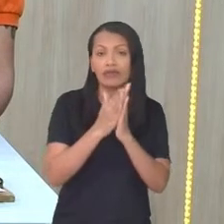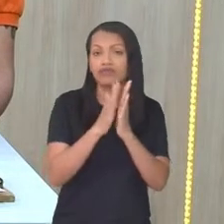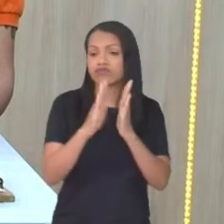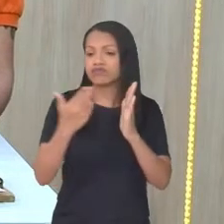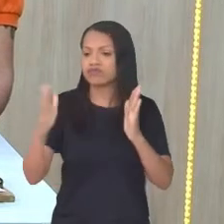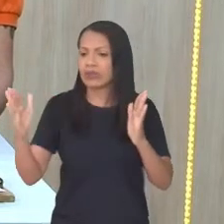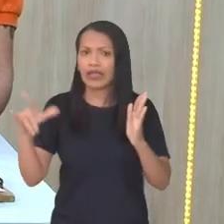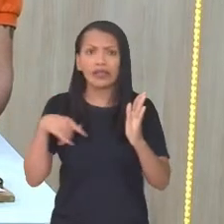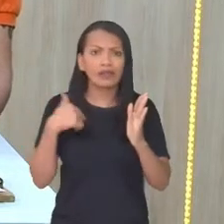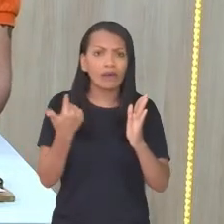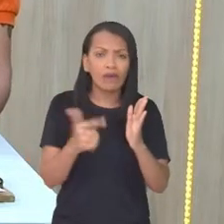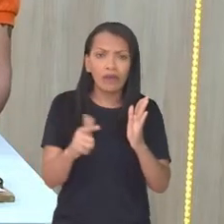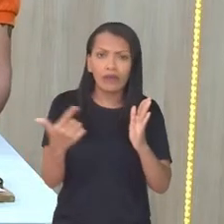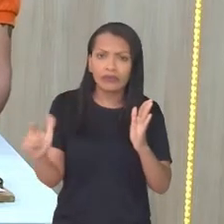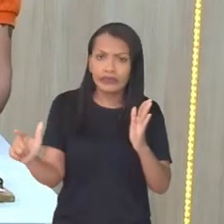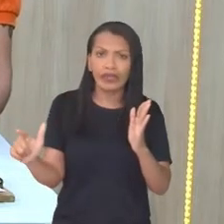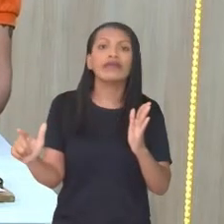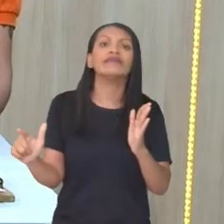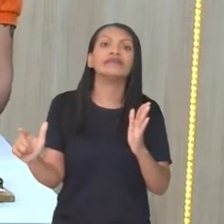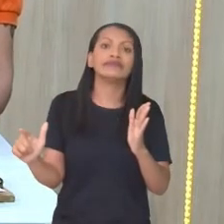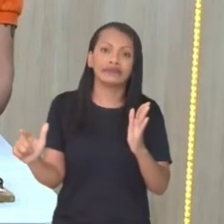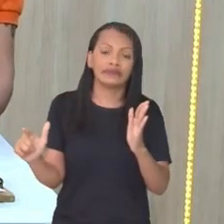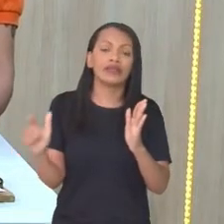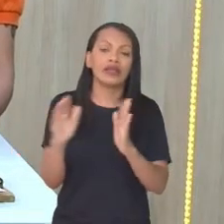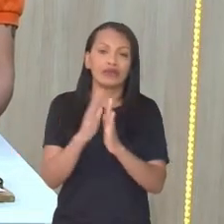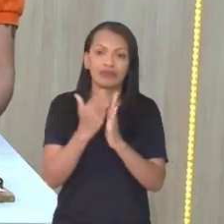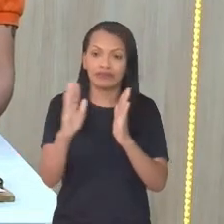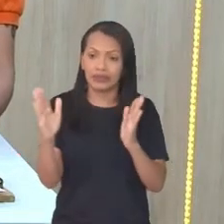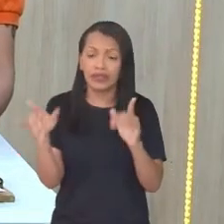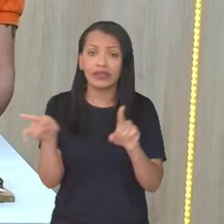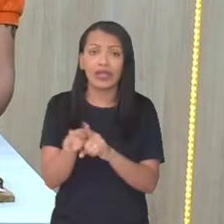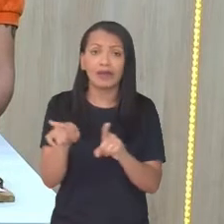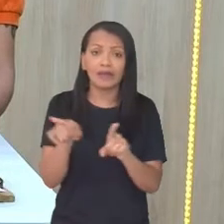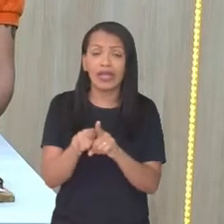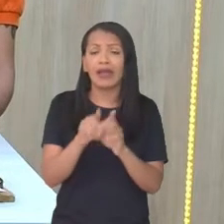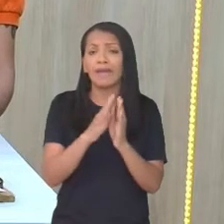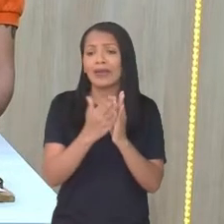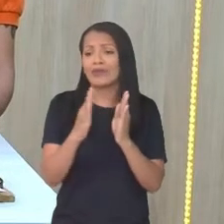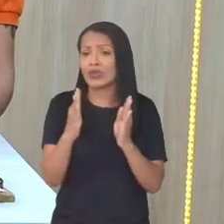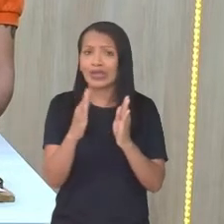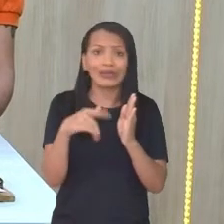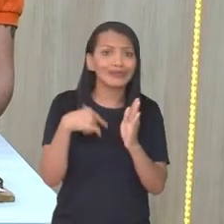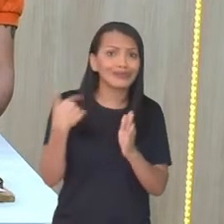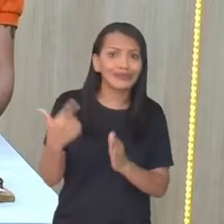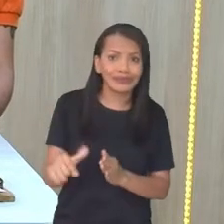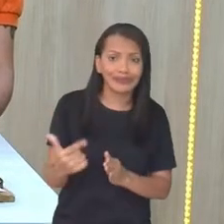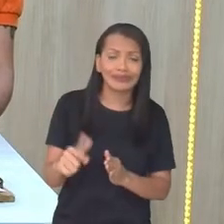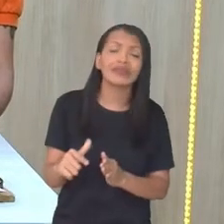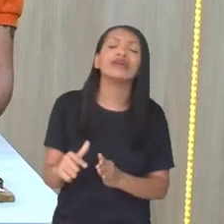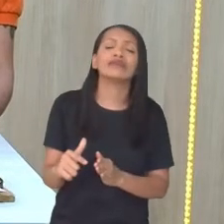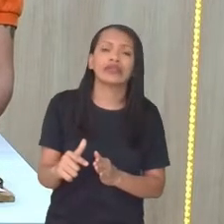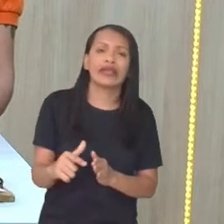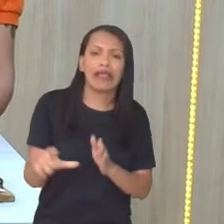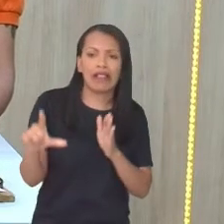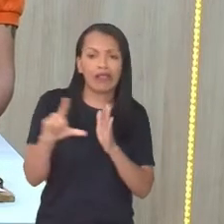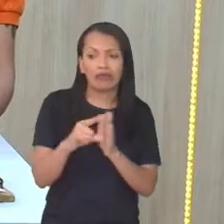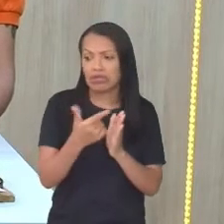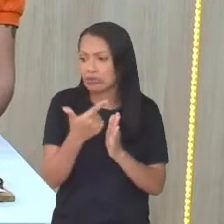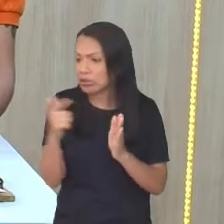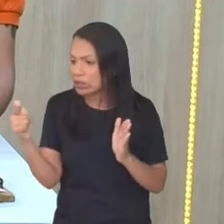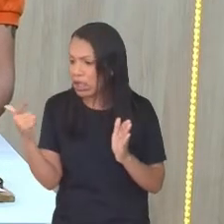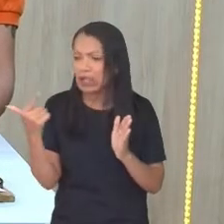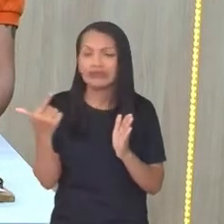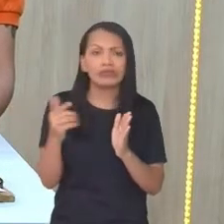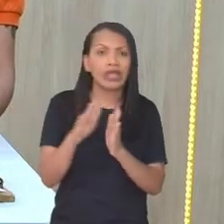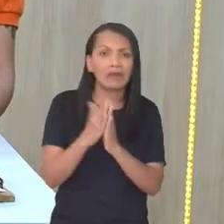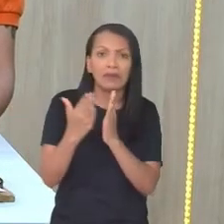seção para Braille, né? Às vezes nem as bibliotecas também disponibilizam livros para Braille. Então, assim, tem muitos